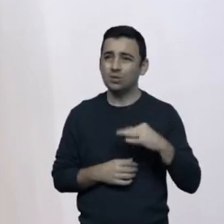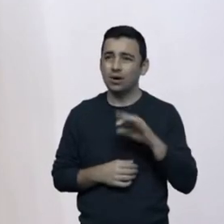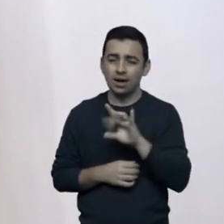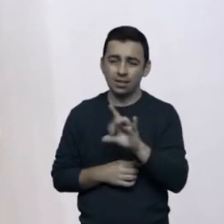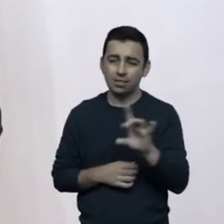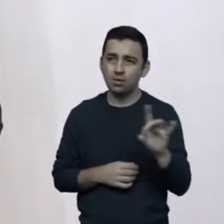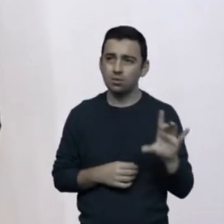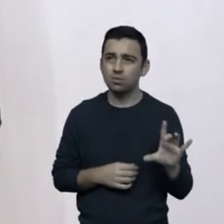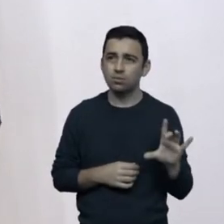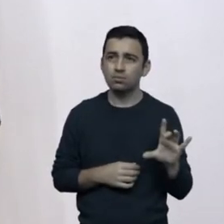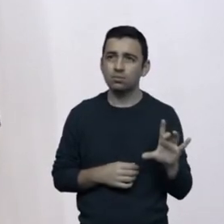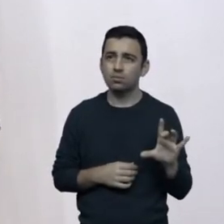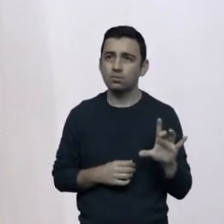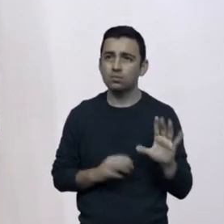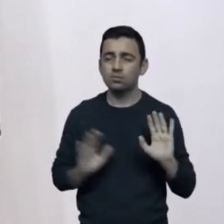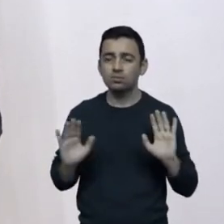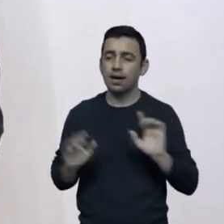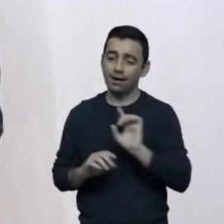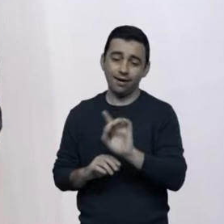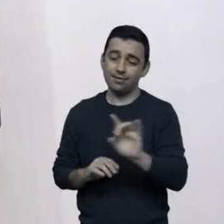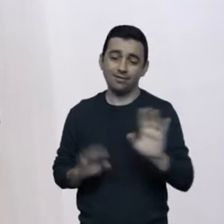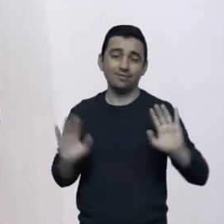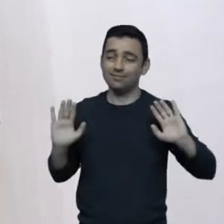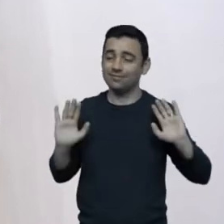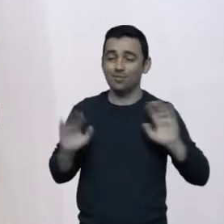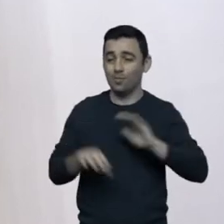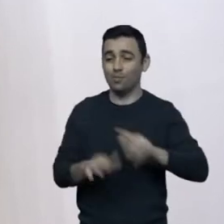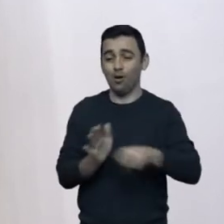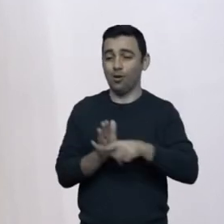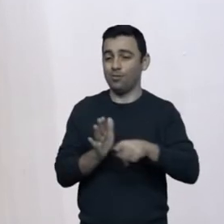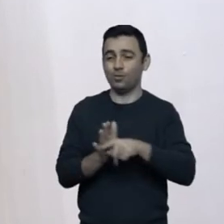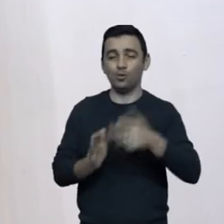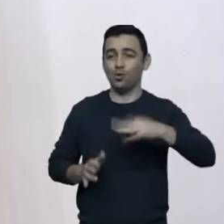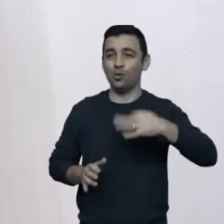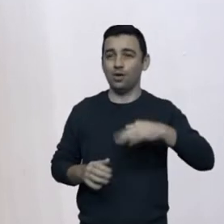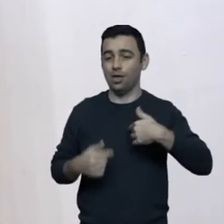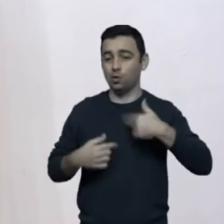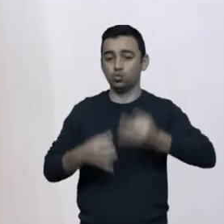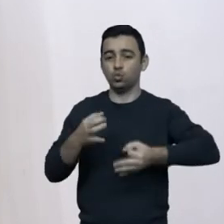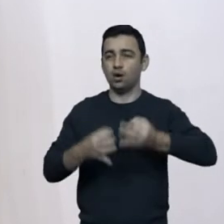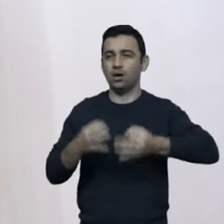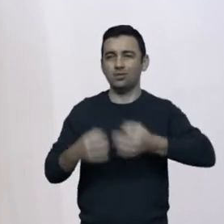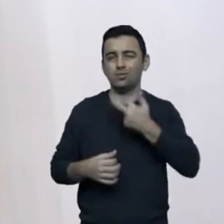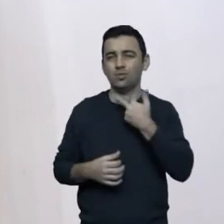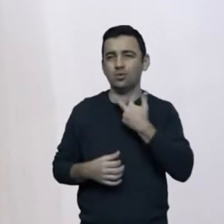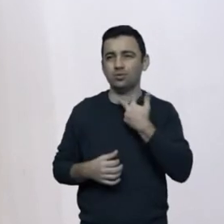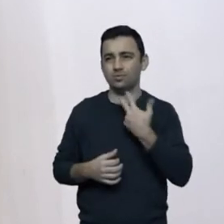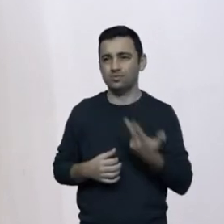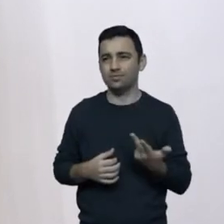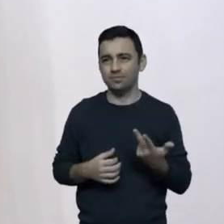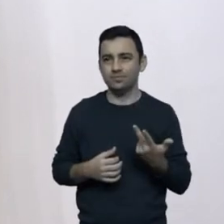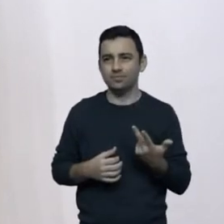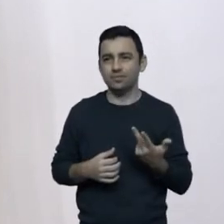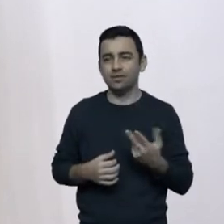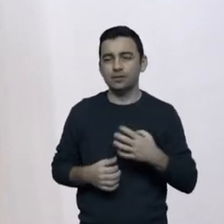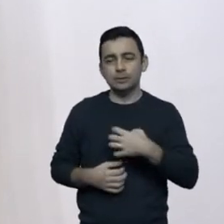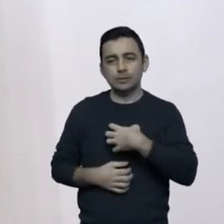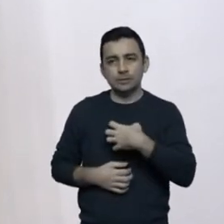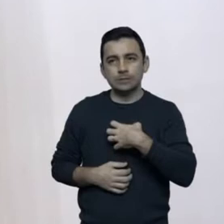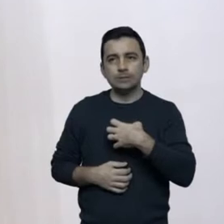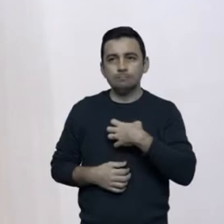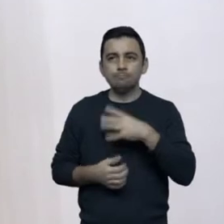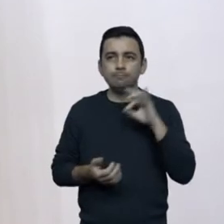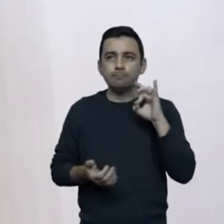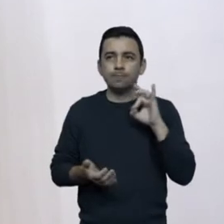sente cada um. É de cada um. Então, eu não posso julgar isso, mas eu sinto realmente